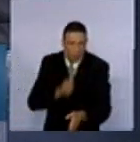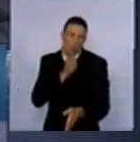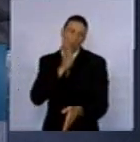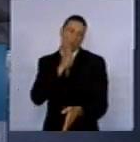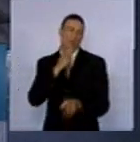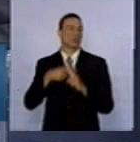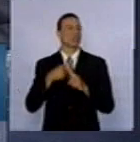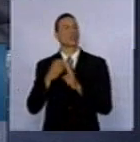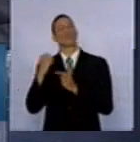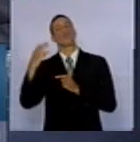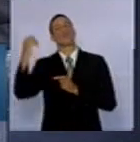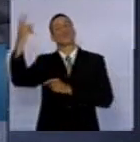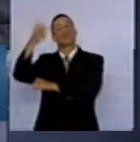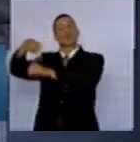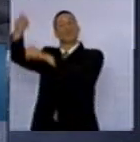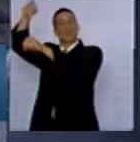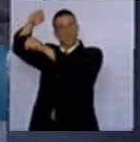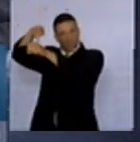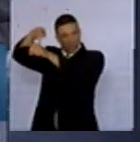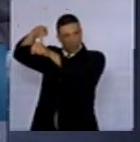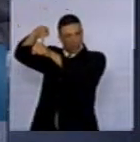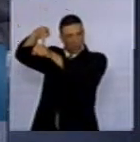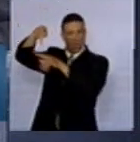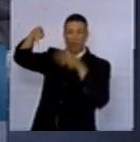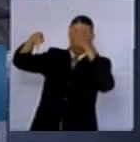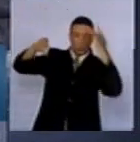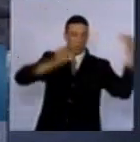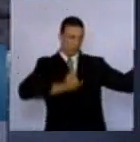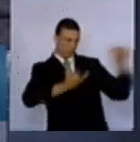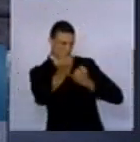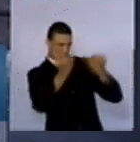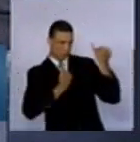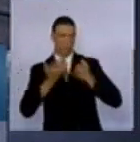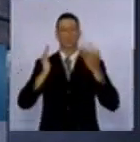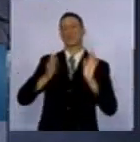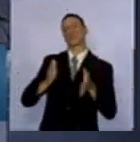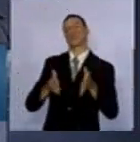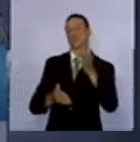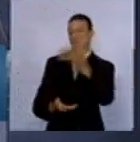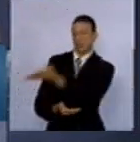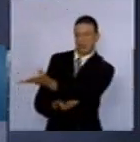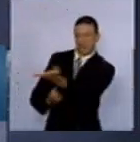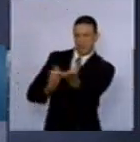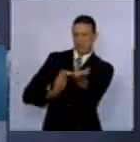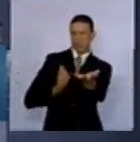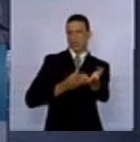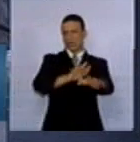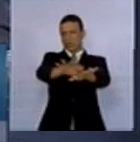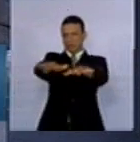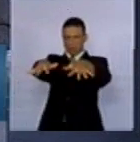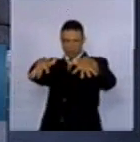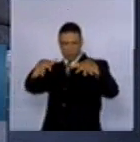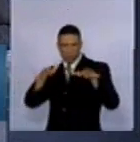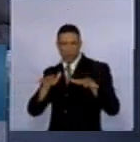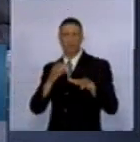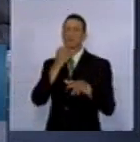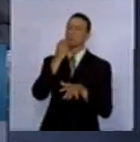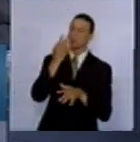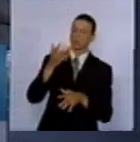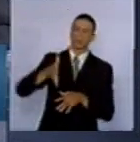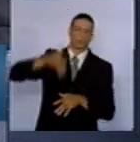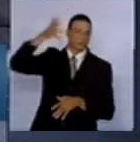exterior já tive Os relatos foi muito bem sucedida e tenho certeza que com esse público que aqui está presente os expositores teremos aí